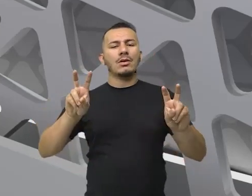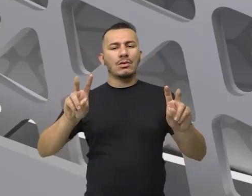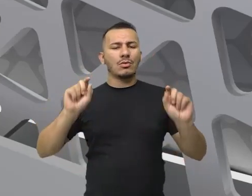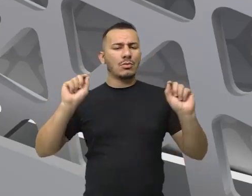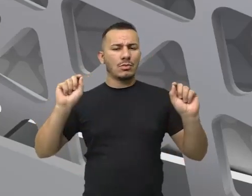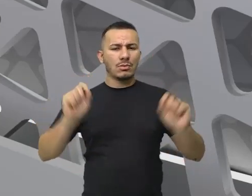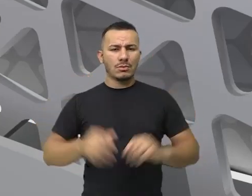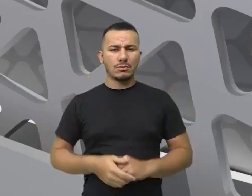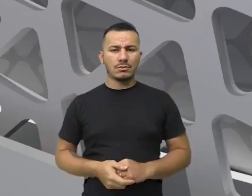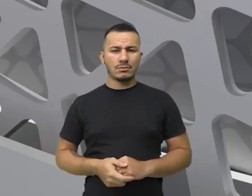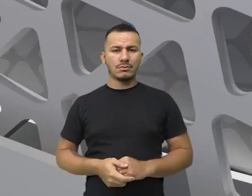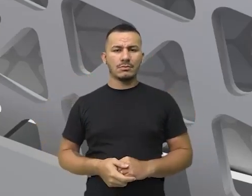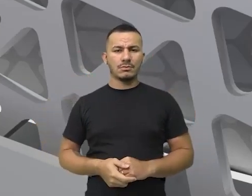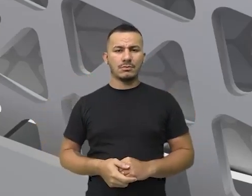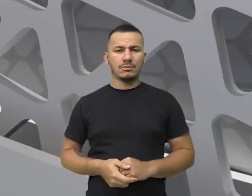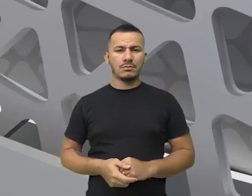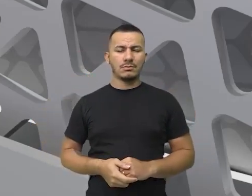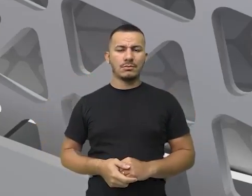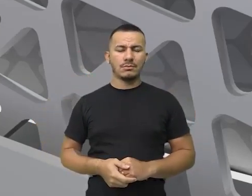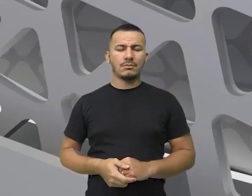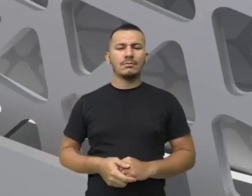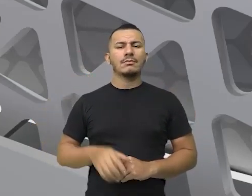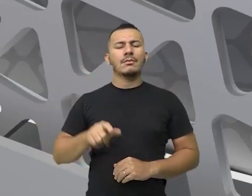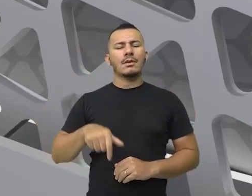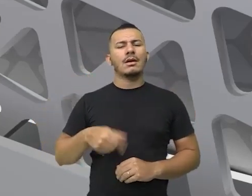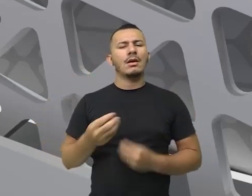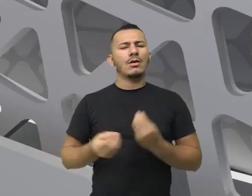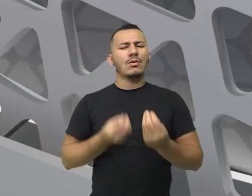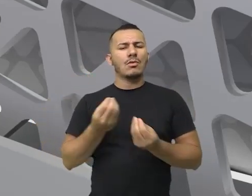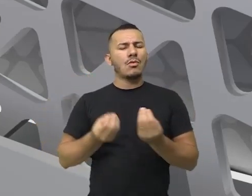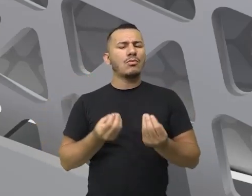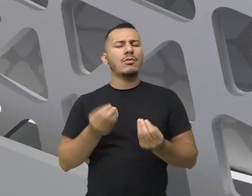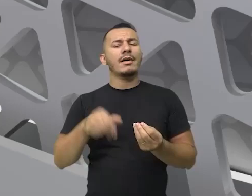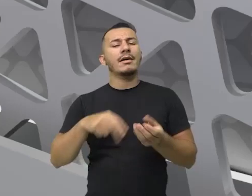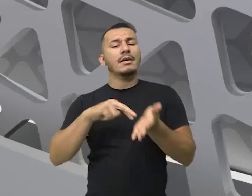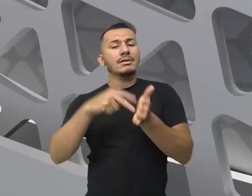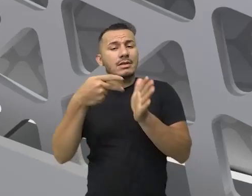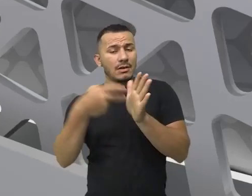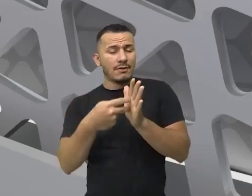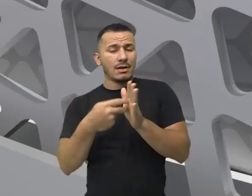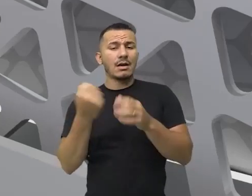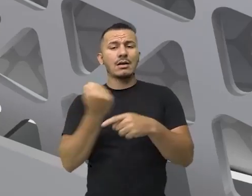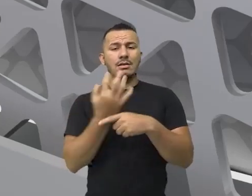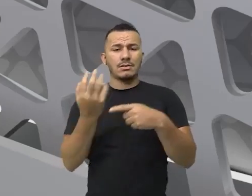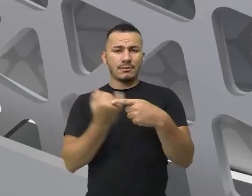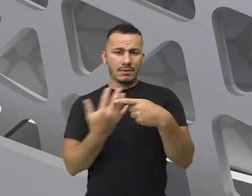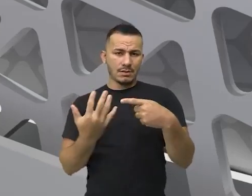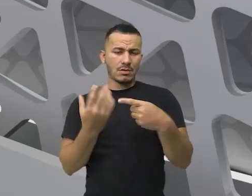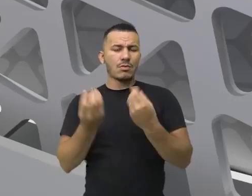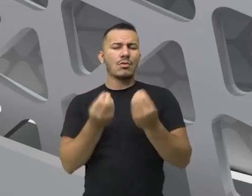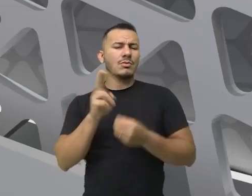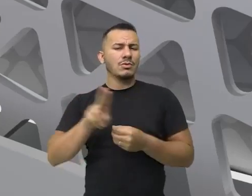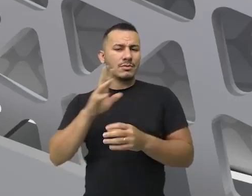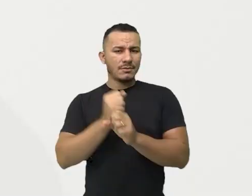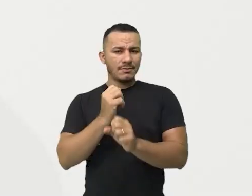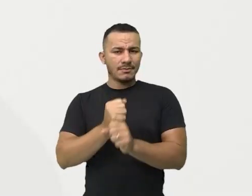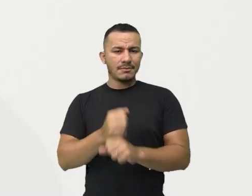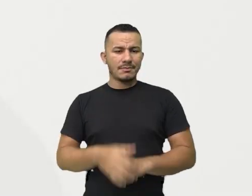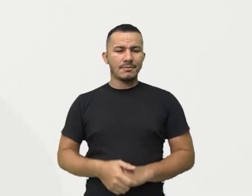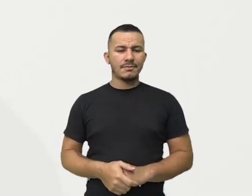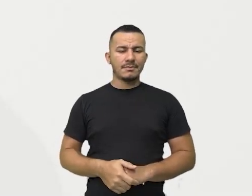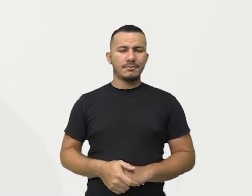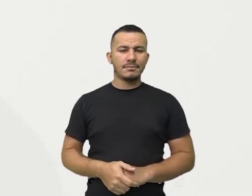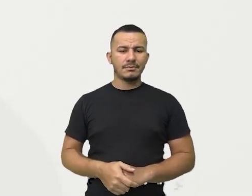um caso aí onde aplica-se o significado de frações, pessoal. Vem comigo.